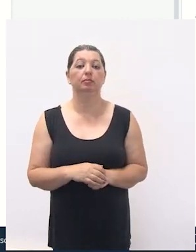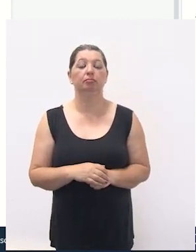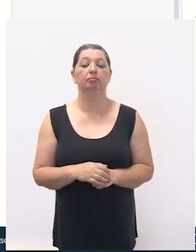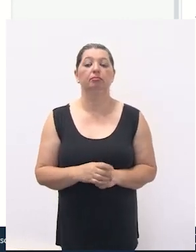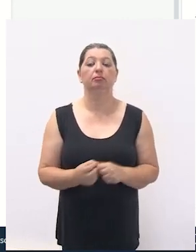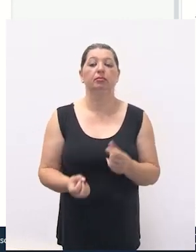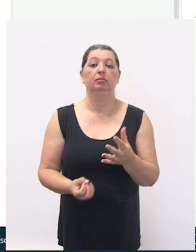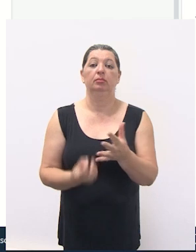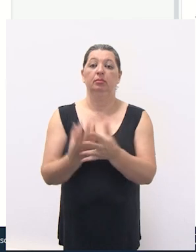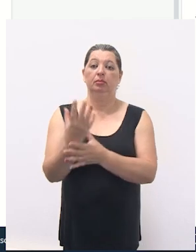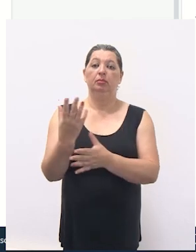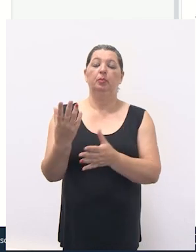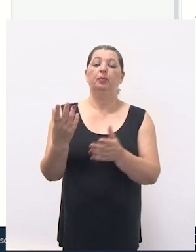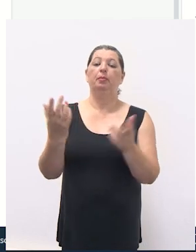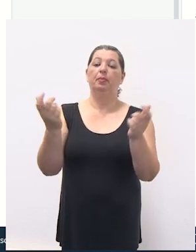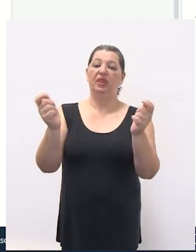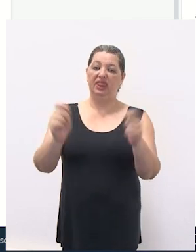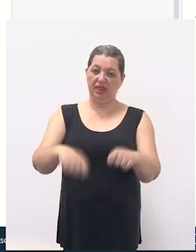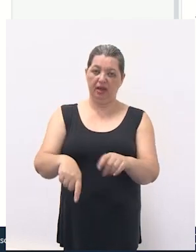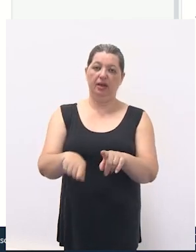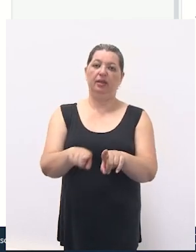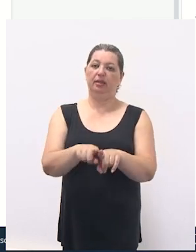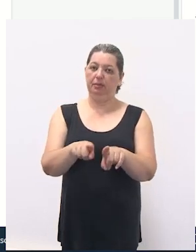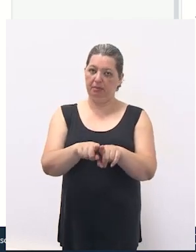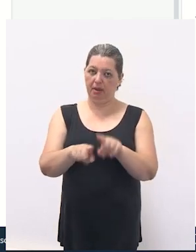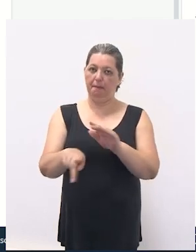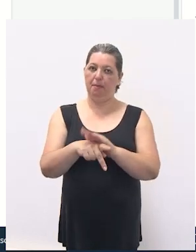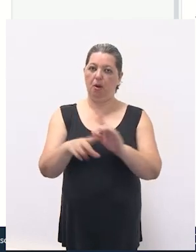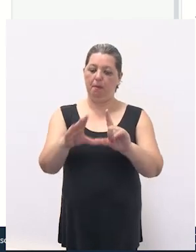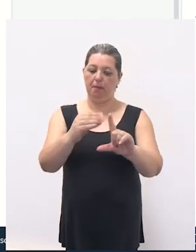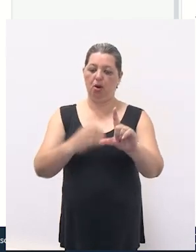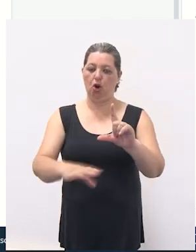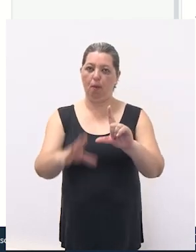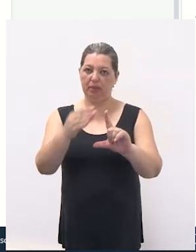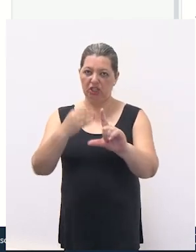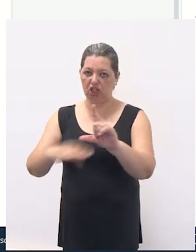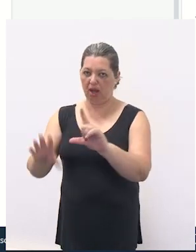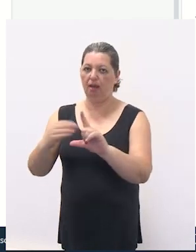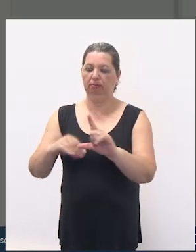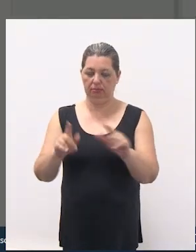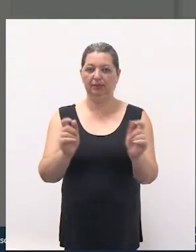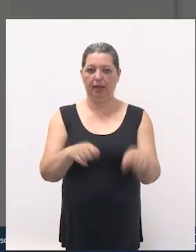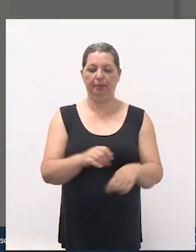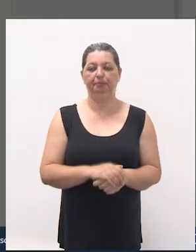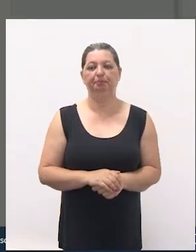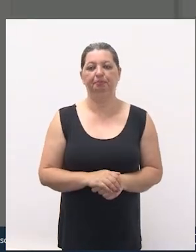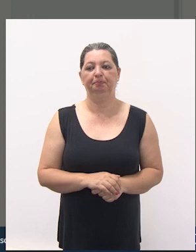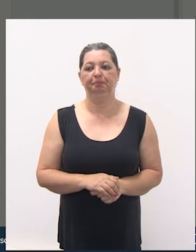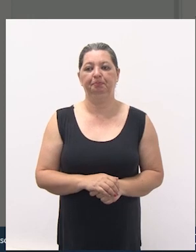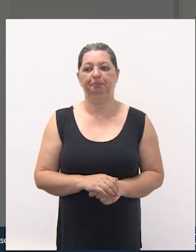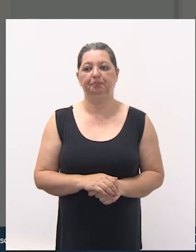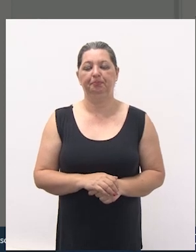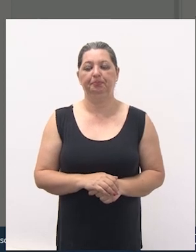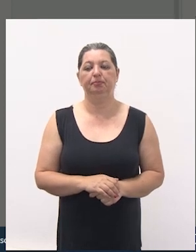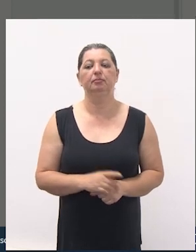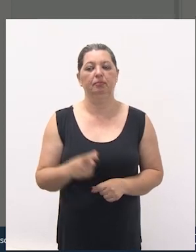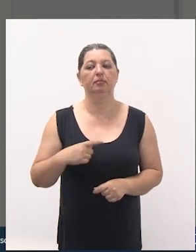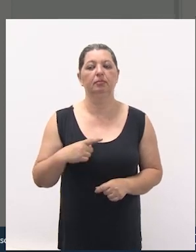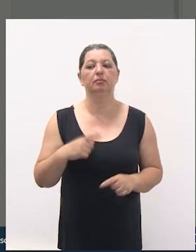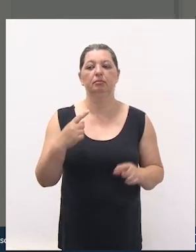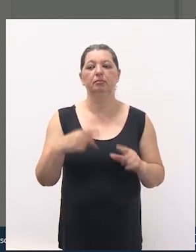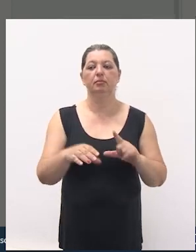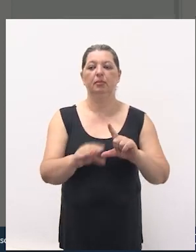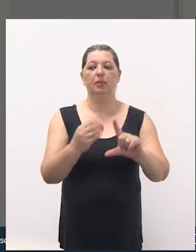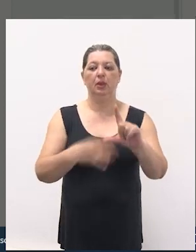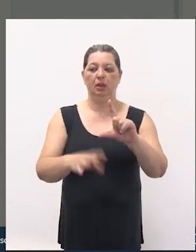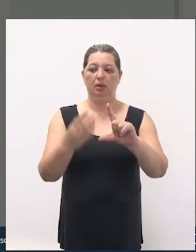criação compartilhada, né? Sim. Também é outro recurso muito bom. Que é um recurso também que a gente tem, né? Inclusive a gente vem aqui ó, em compartilhar, é